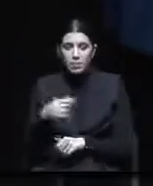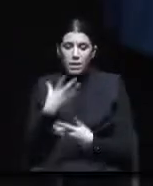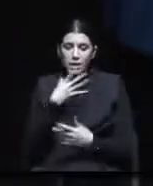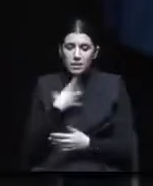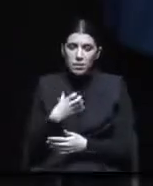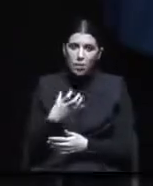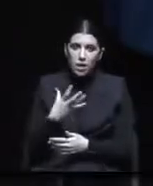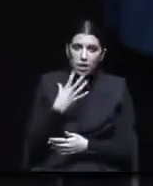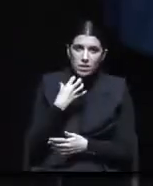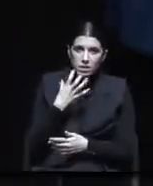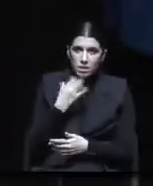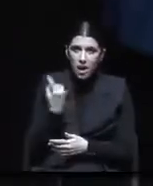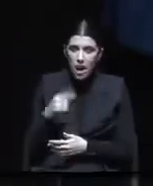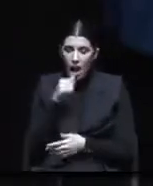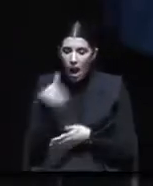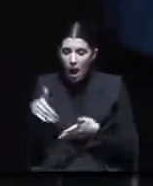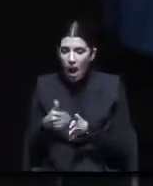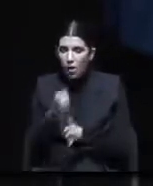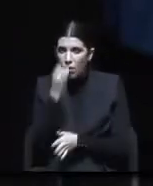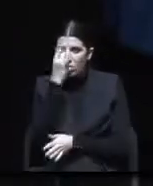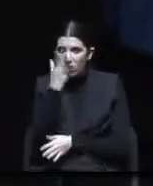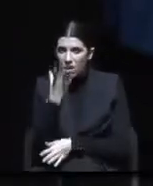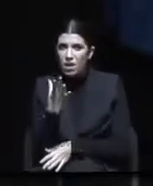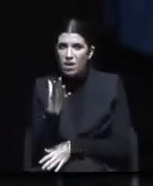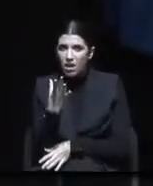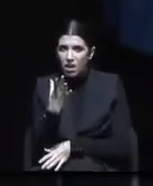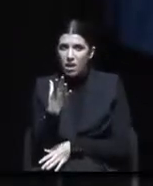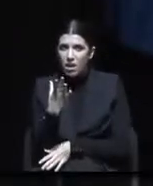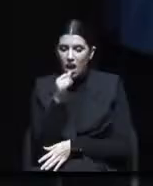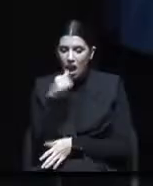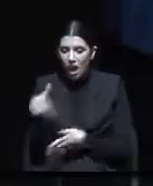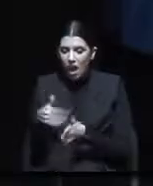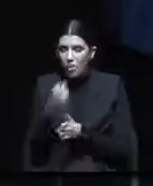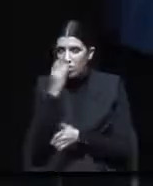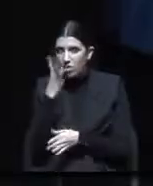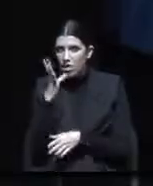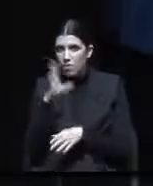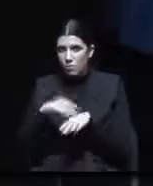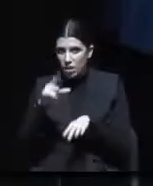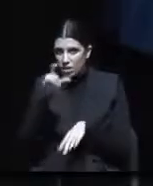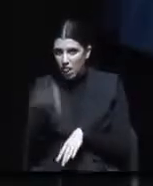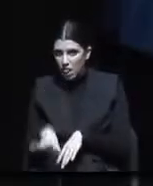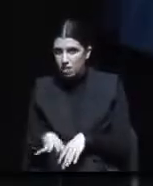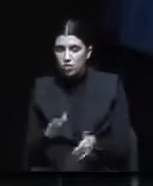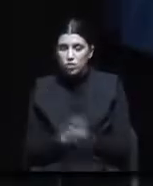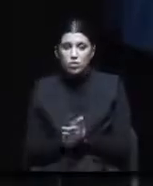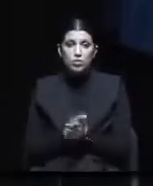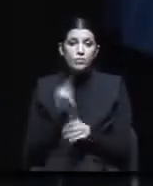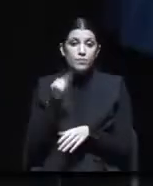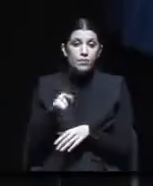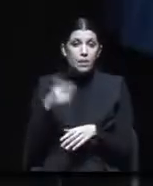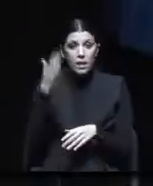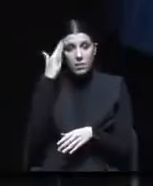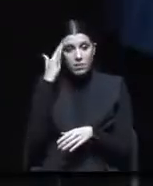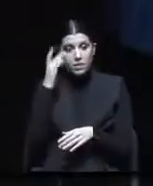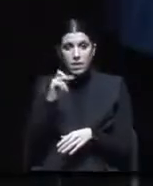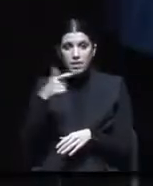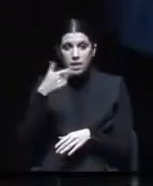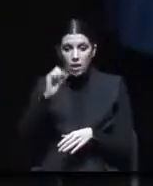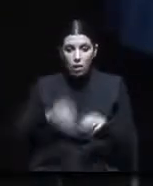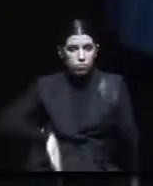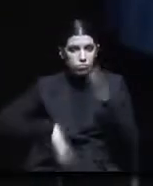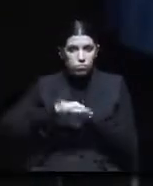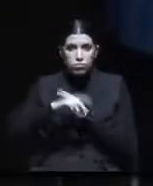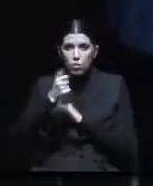existam escorrências contaminadas pelas encostas e linhas de água. Tendo em conta que a capacidade deste aterro se